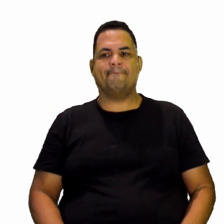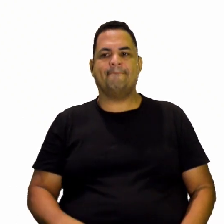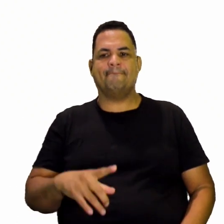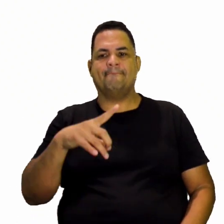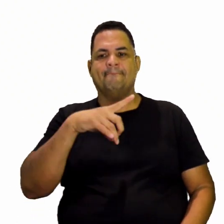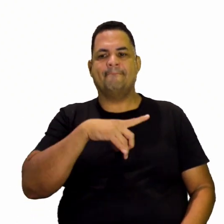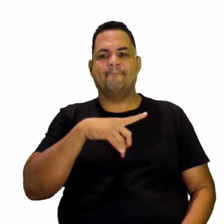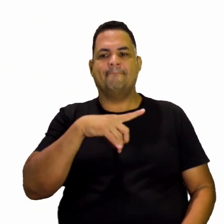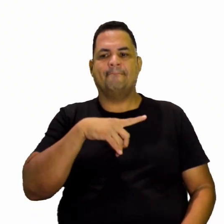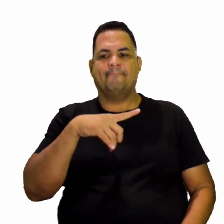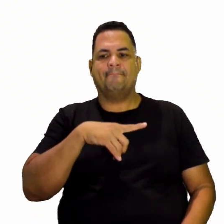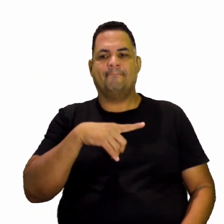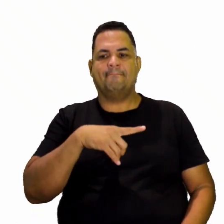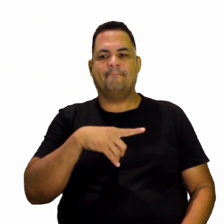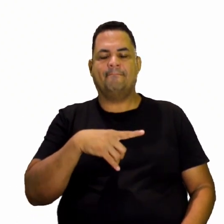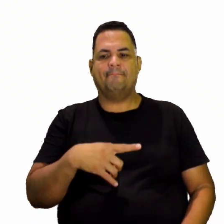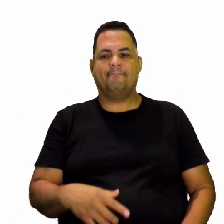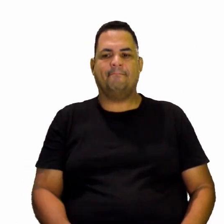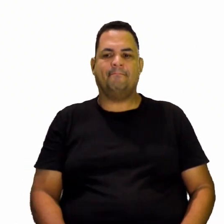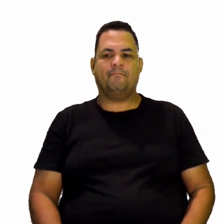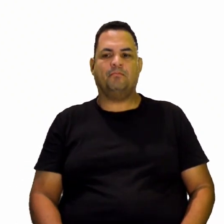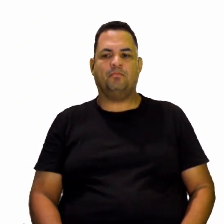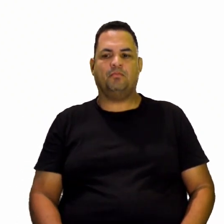eles têm